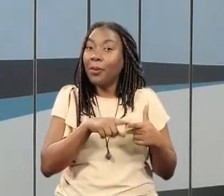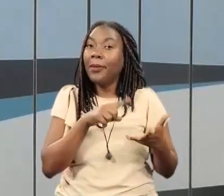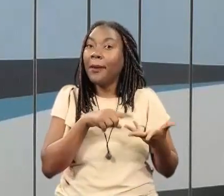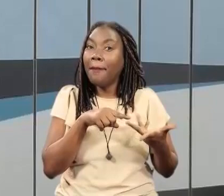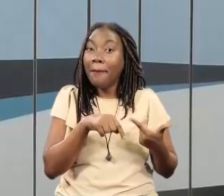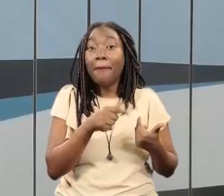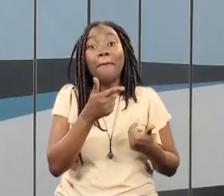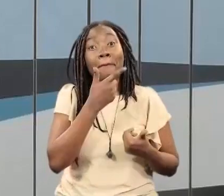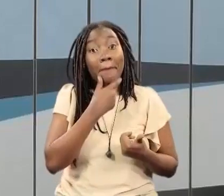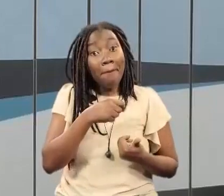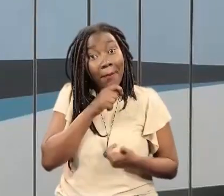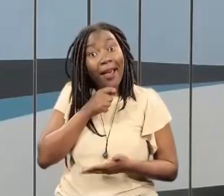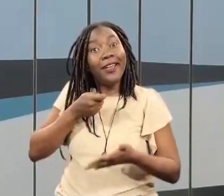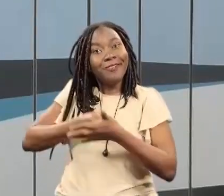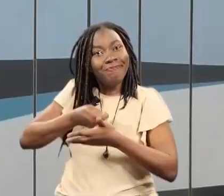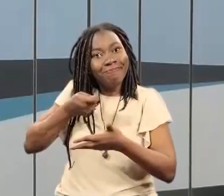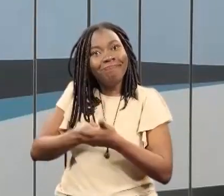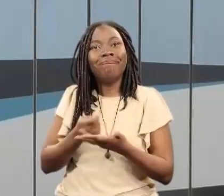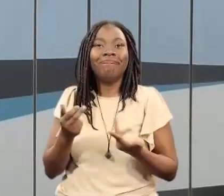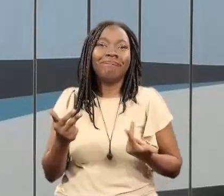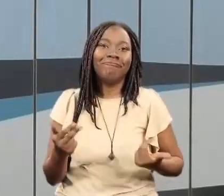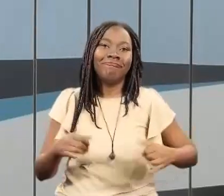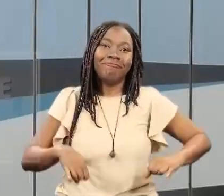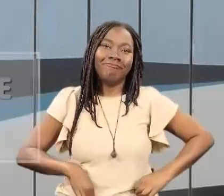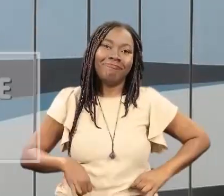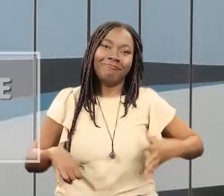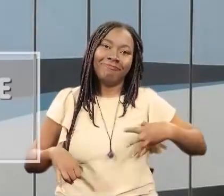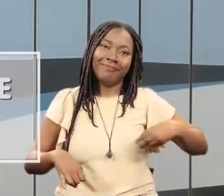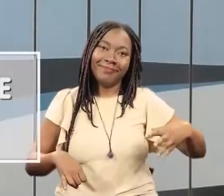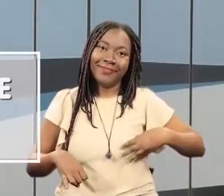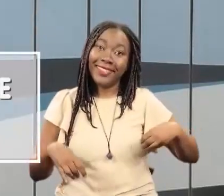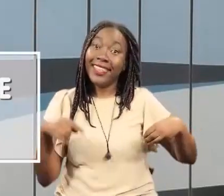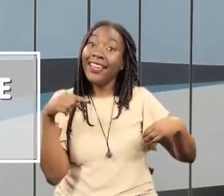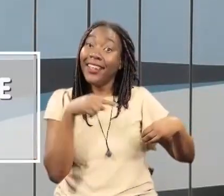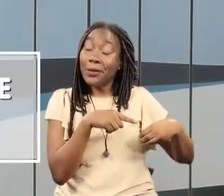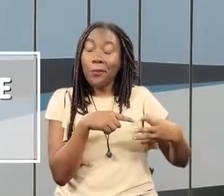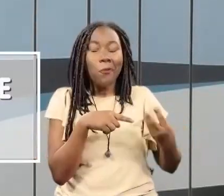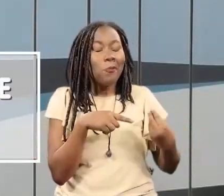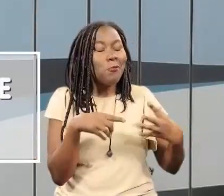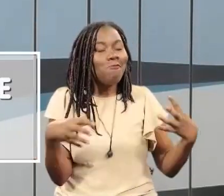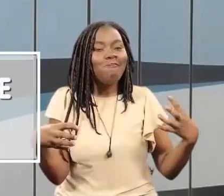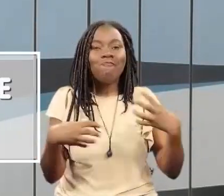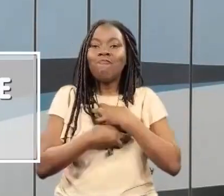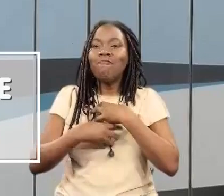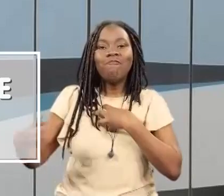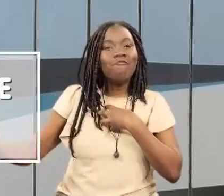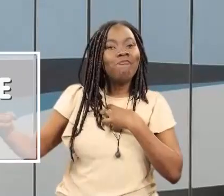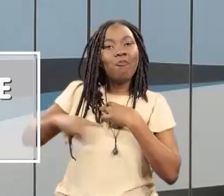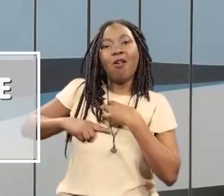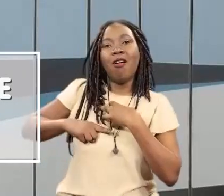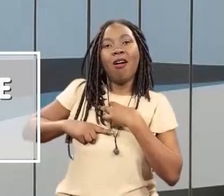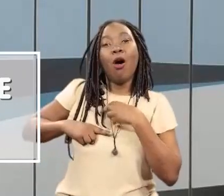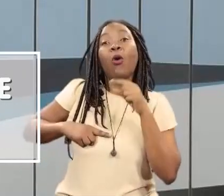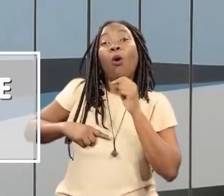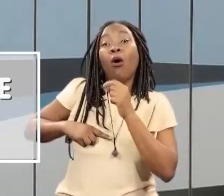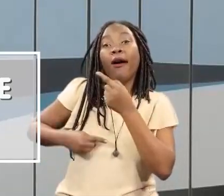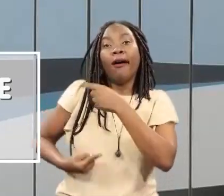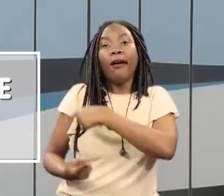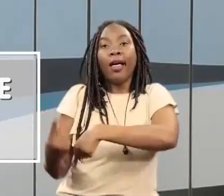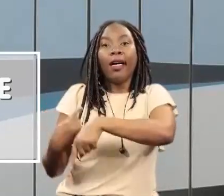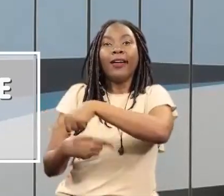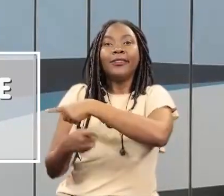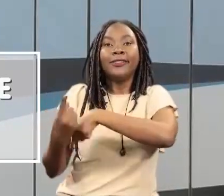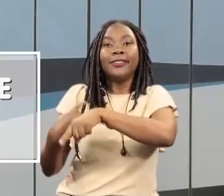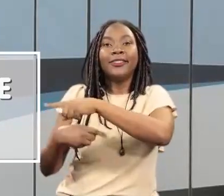pais enfrentam e que afetam os filhos, né? Sim. Então os filhos, eles são muito afetados por essas relações dos